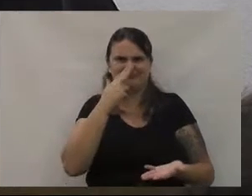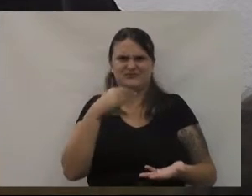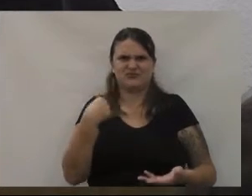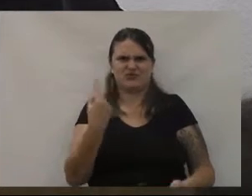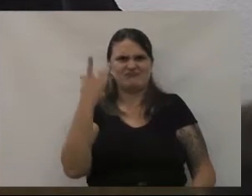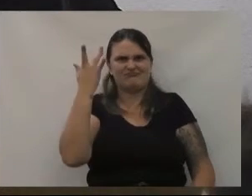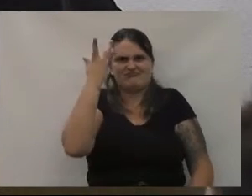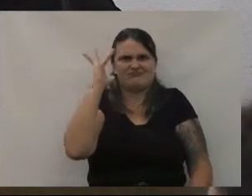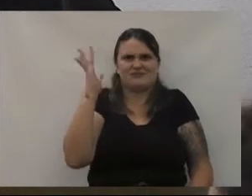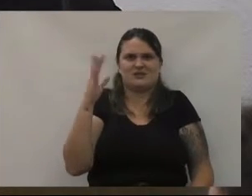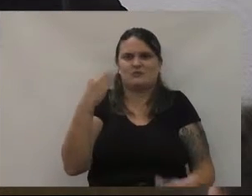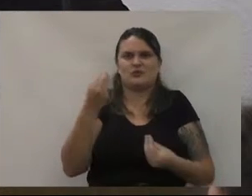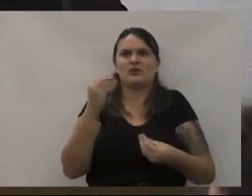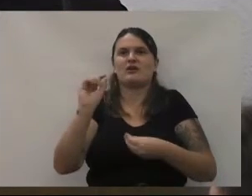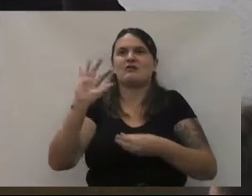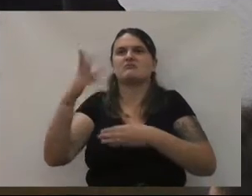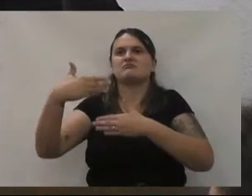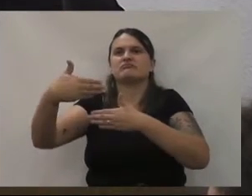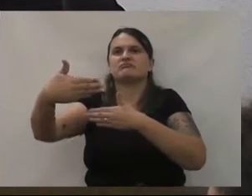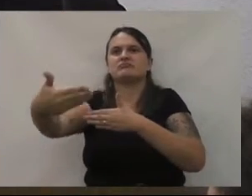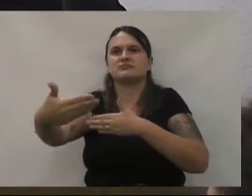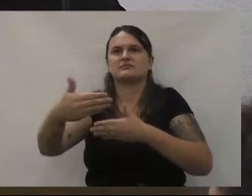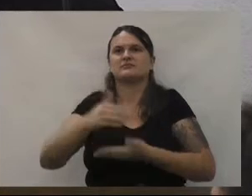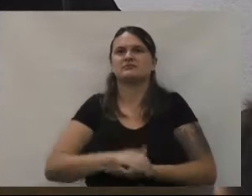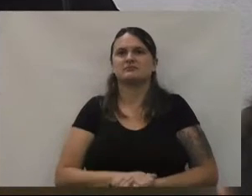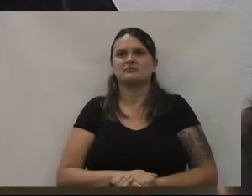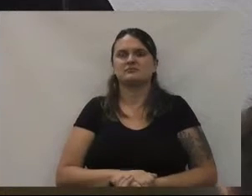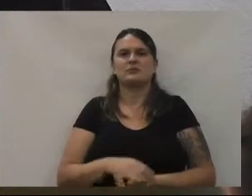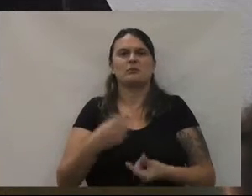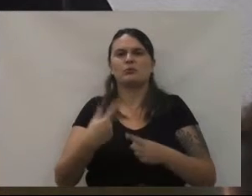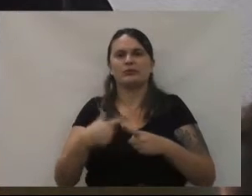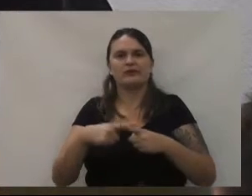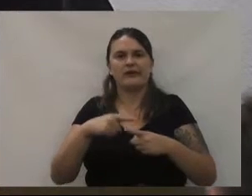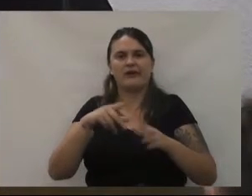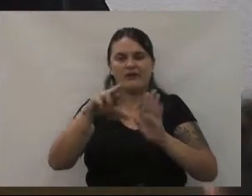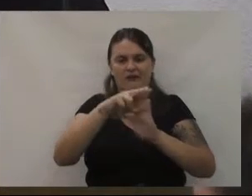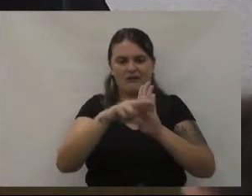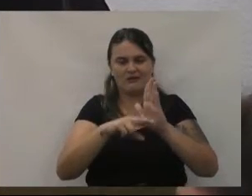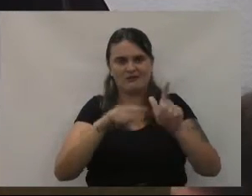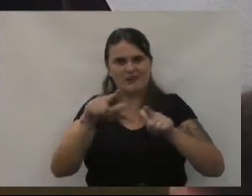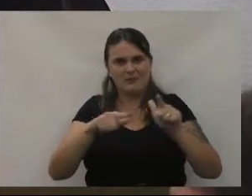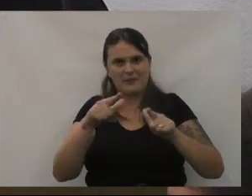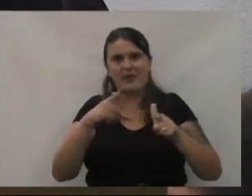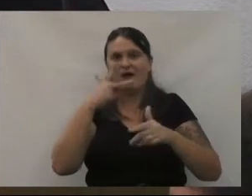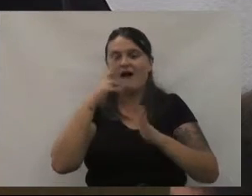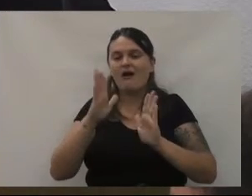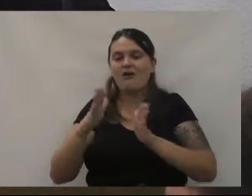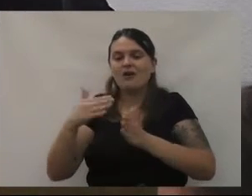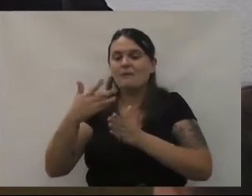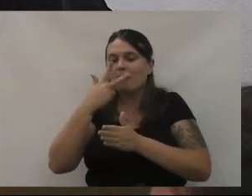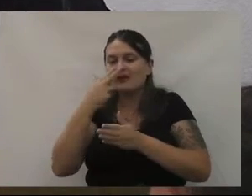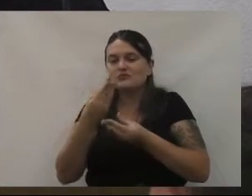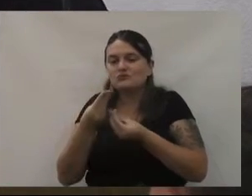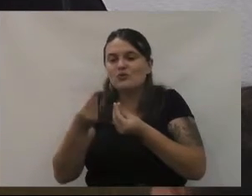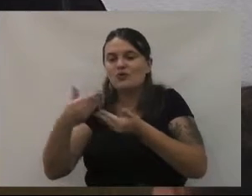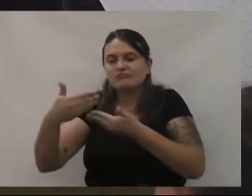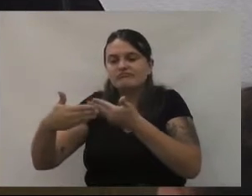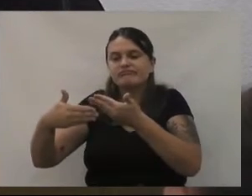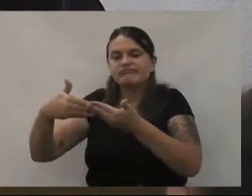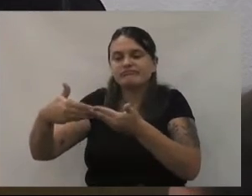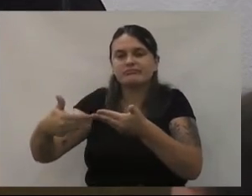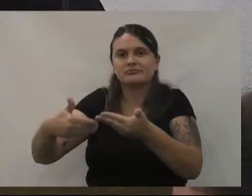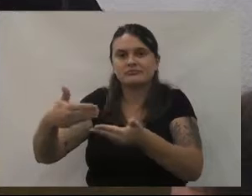sabe ainda os reflexos. Os reflexos da reforma trabalhista estão vindo gradativamente.